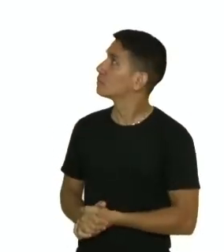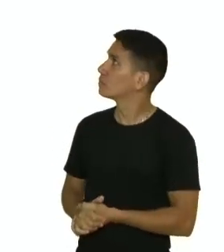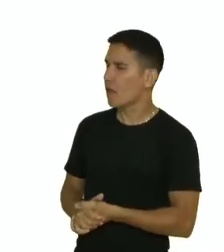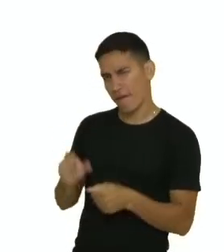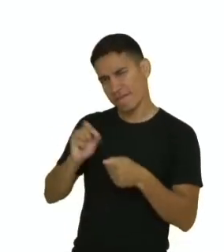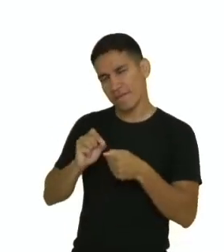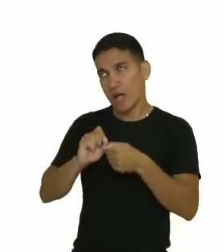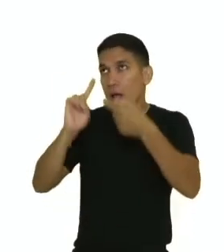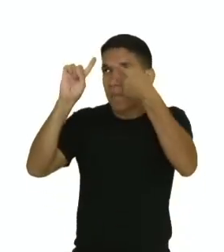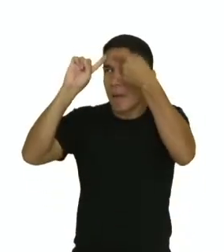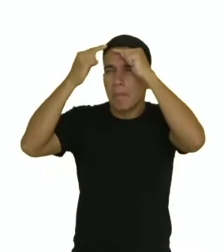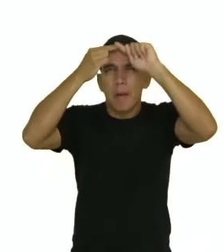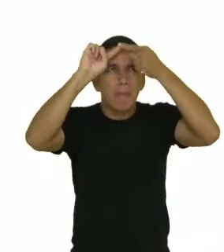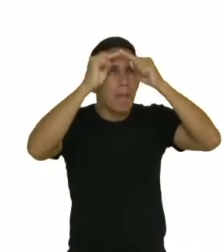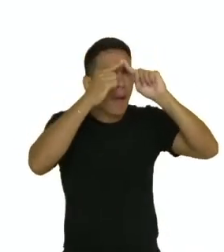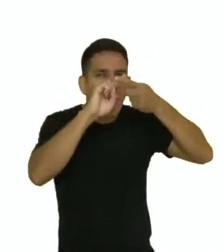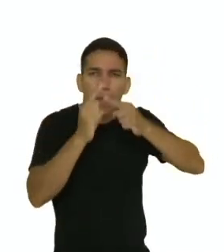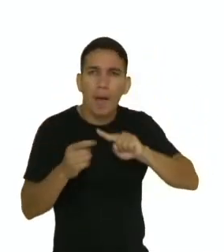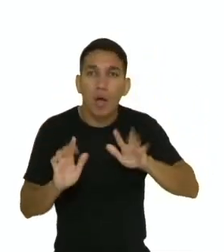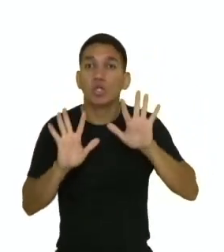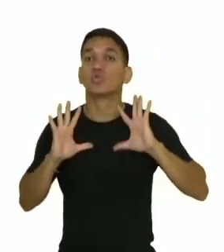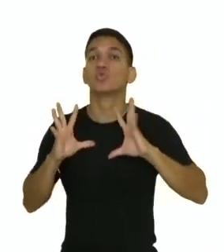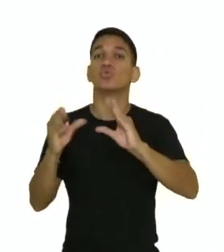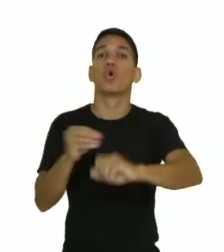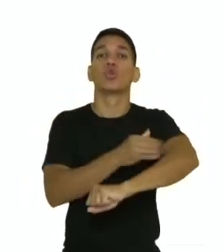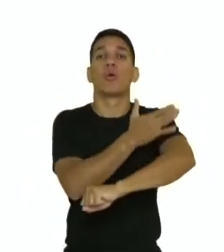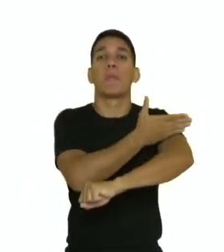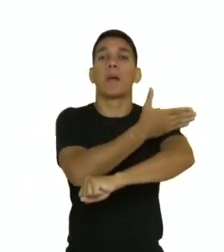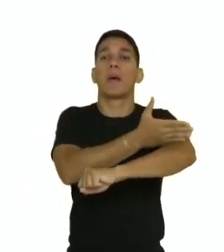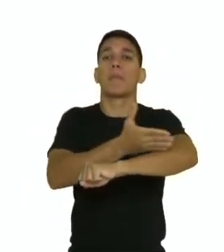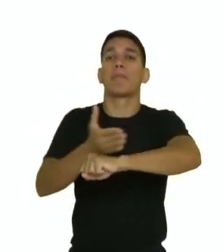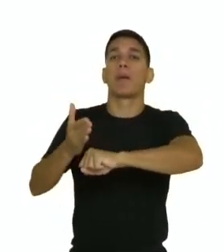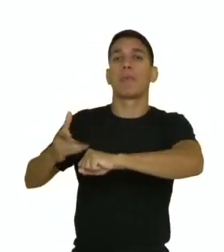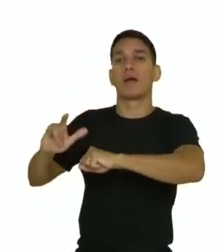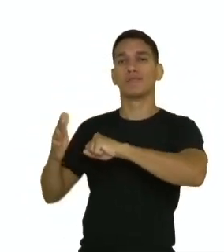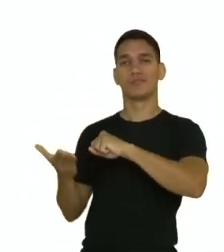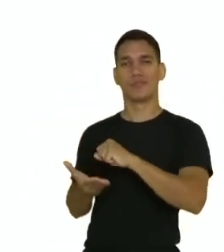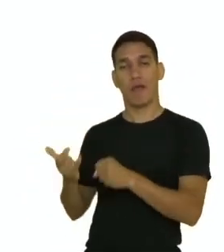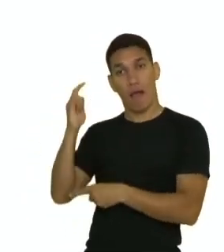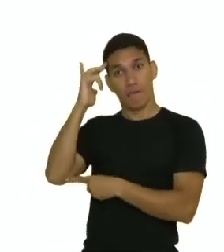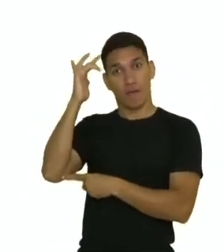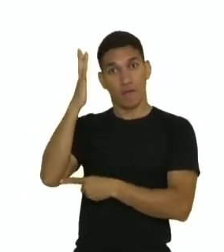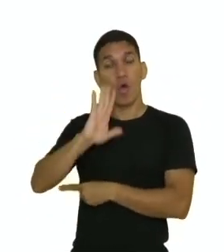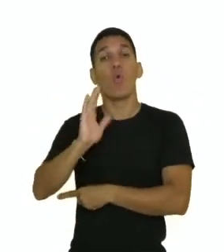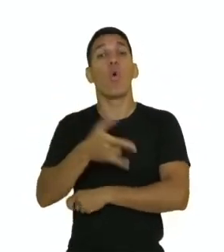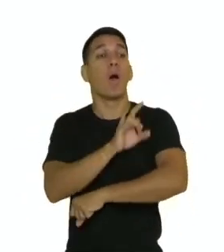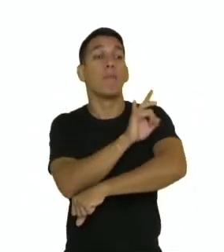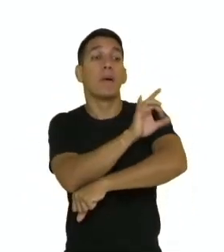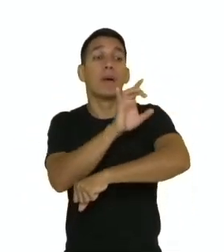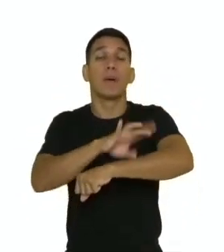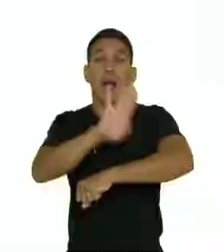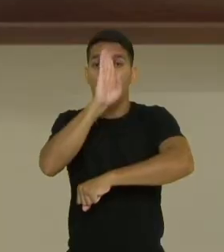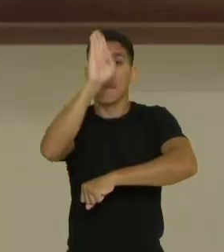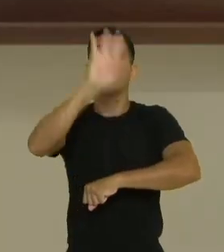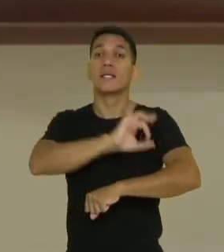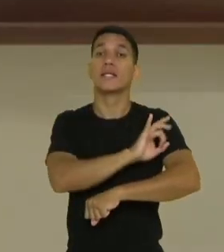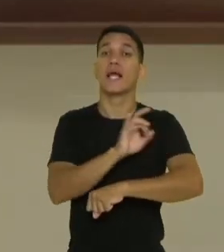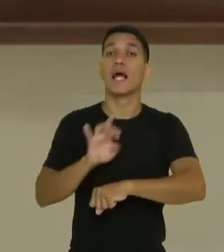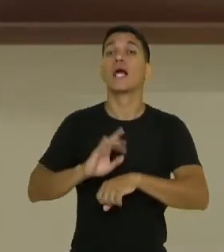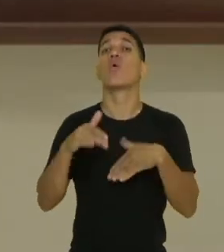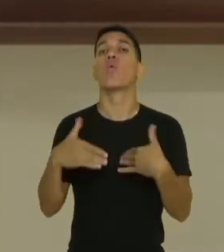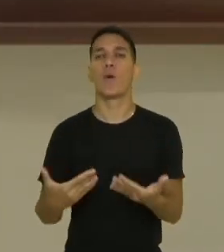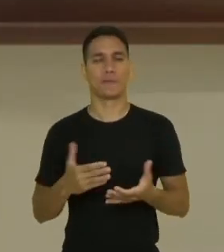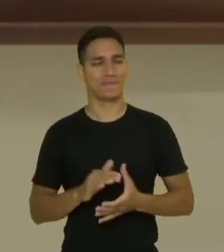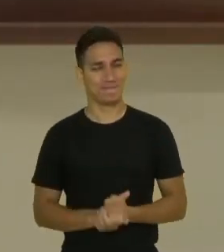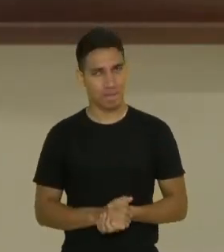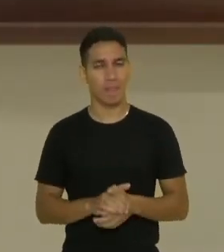mapa mental com todos os períodos da filosofia. Coloque uma questão principal de cada período. Então veja aqui, quando